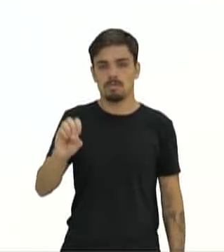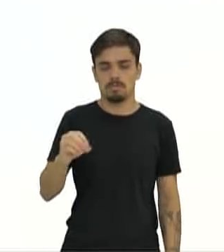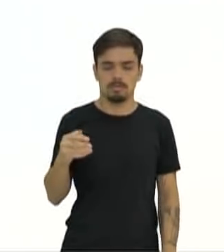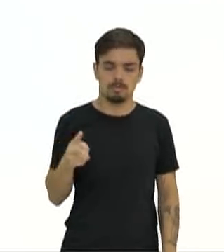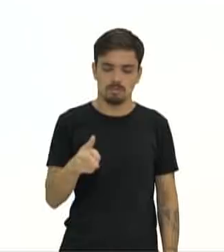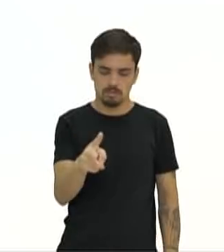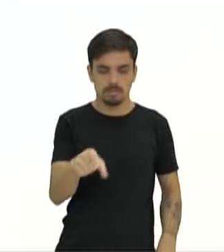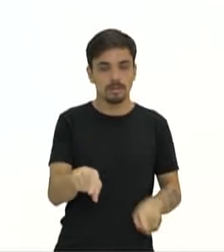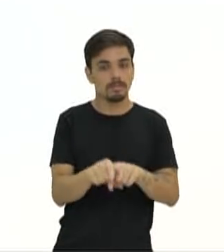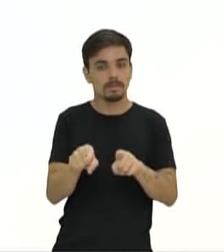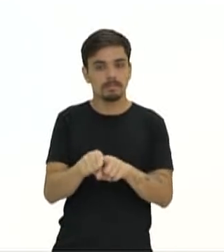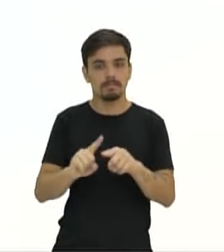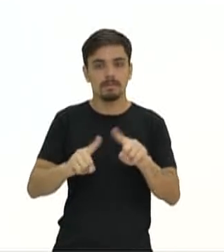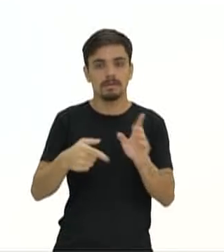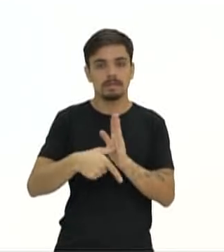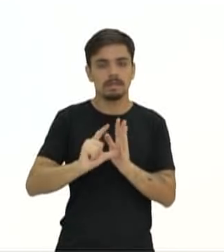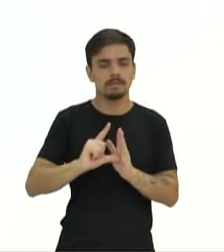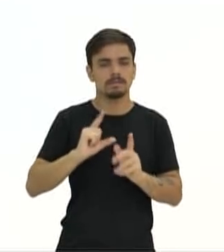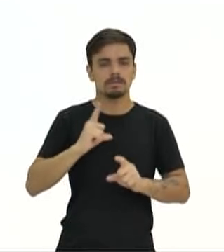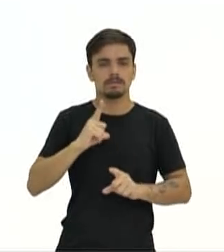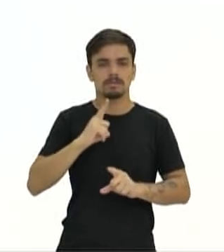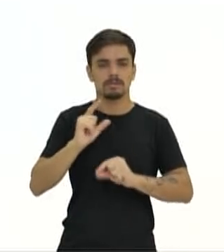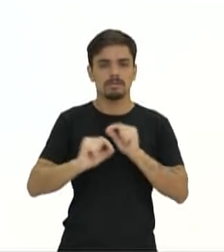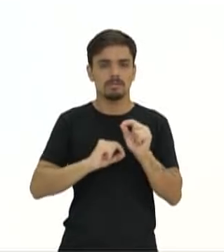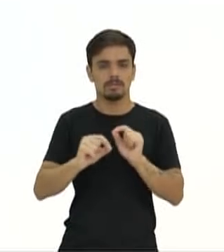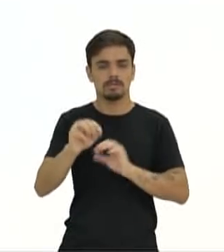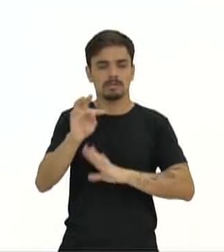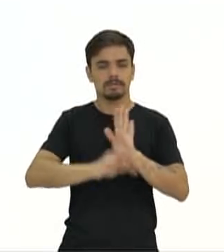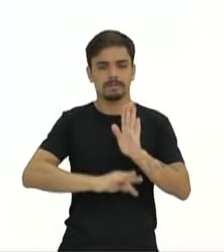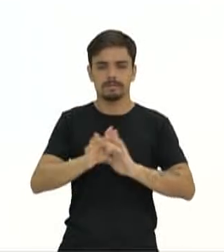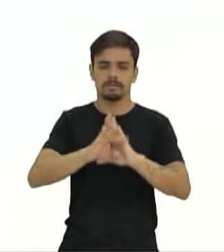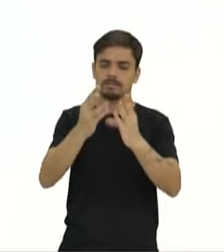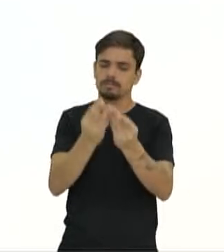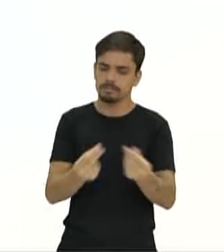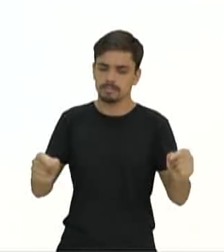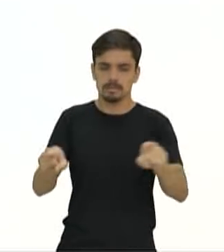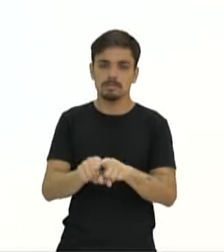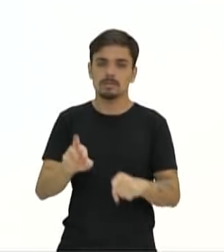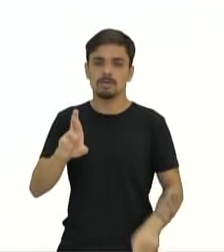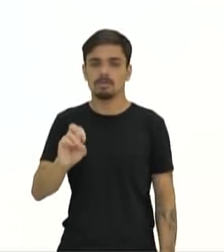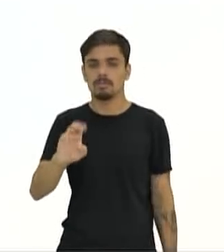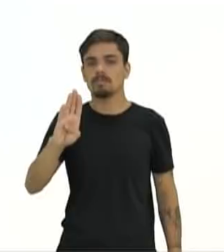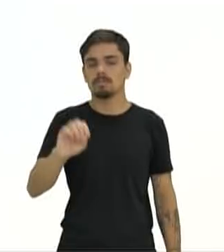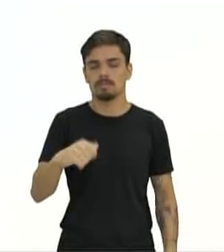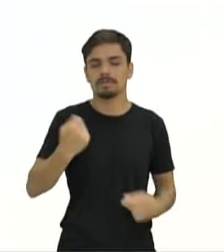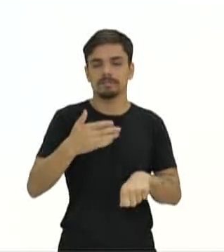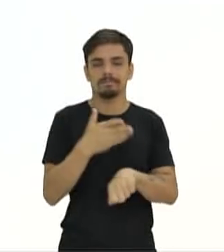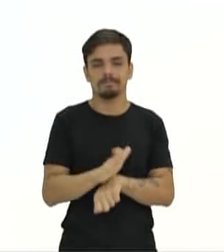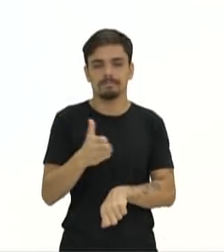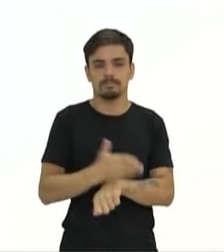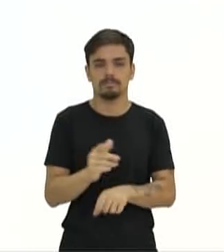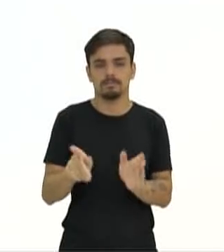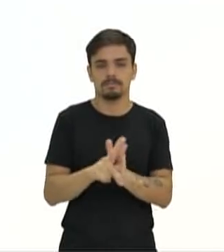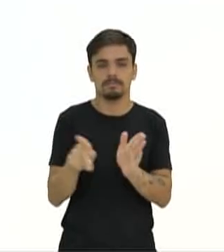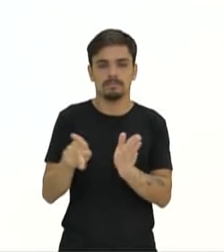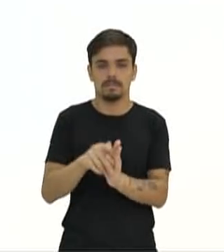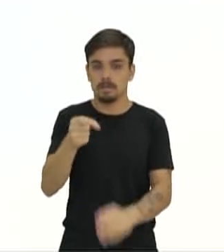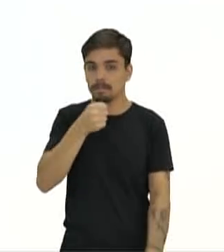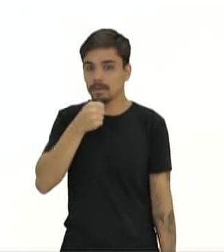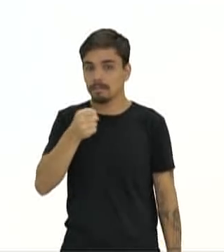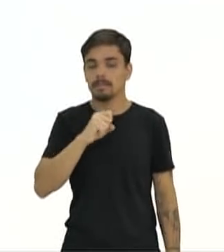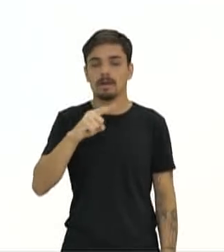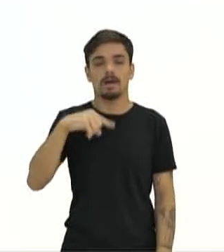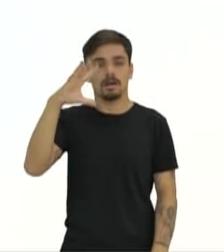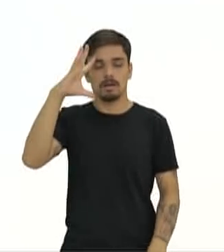daí. Antes de que gerasse um texto satisfatório, o robô precisou ser treinado pela reportagem para